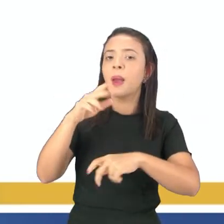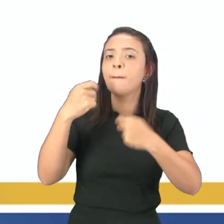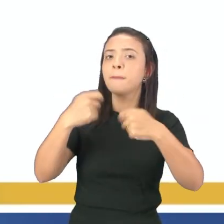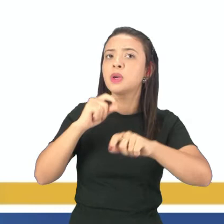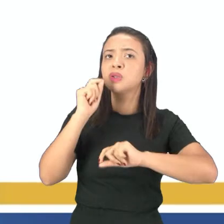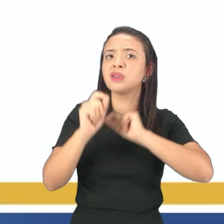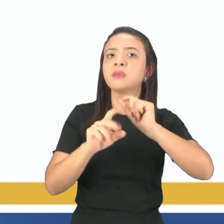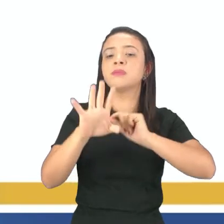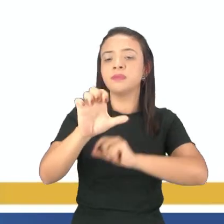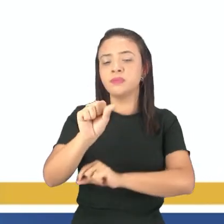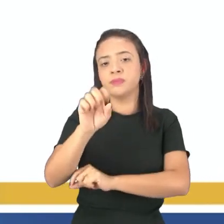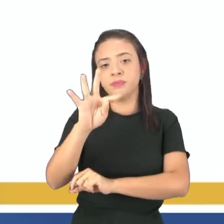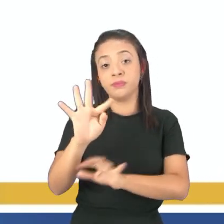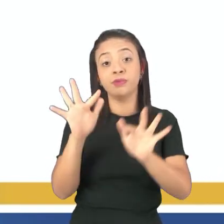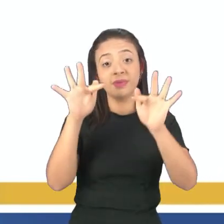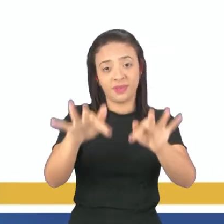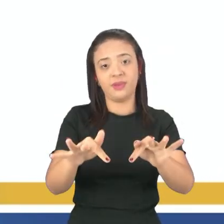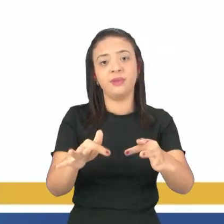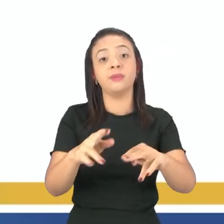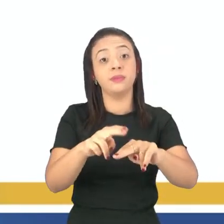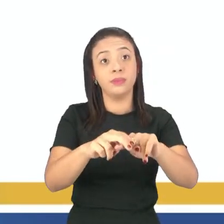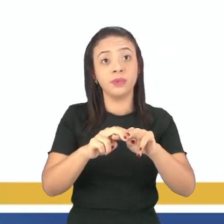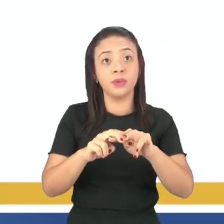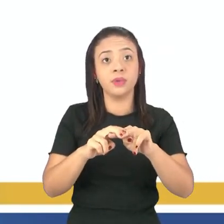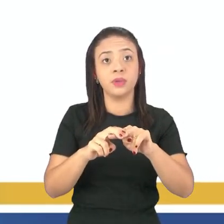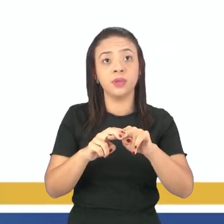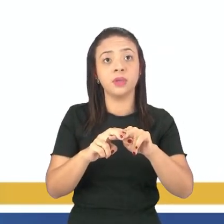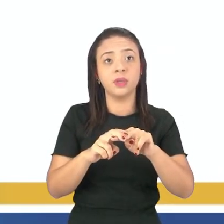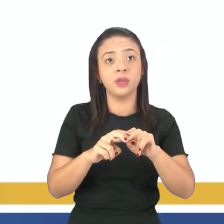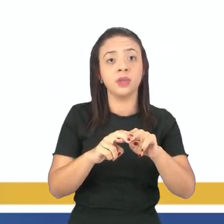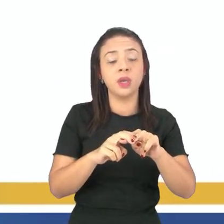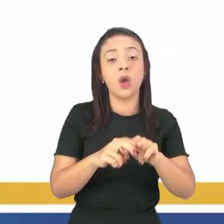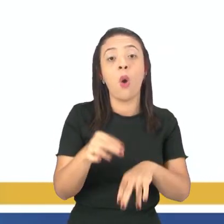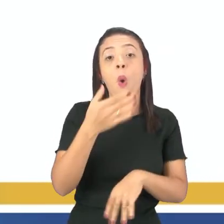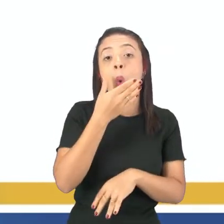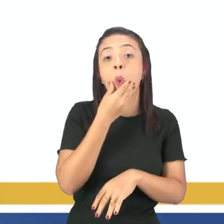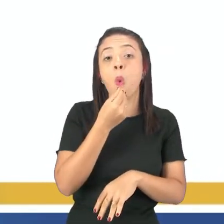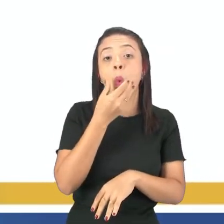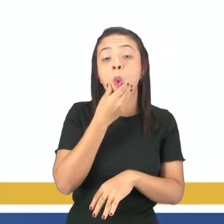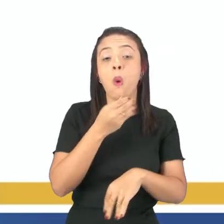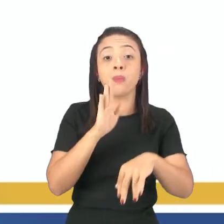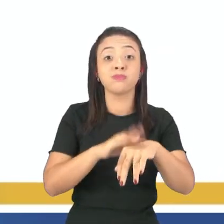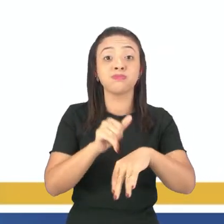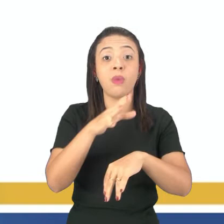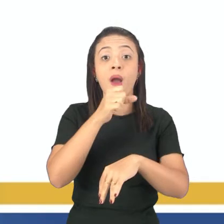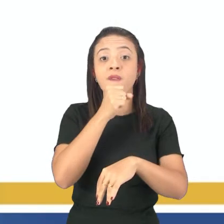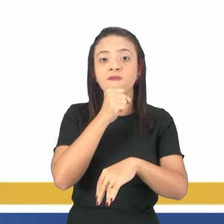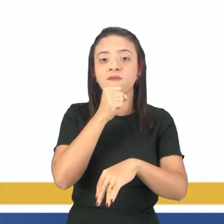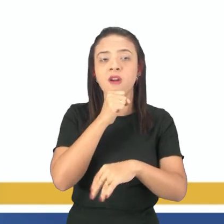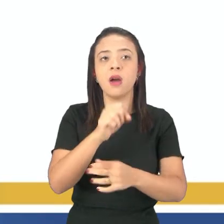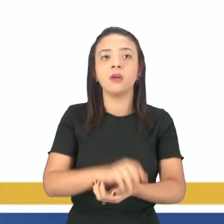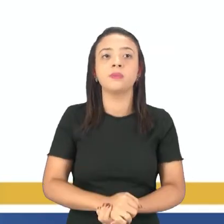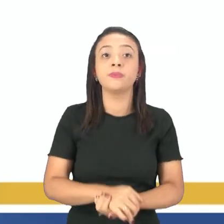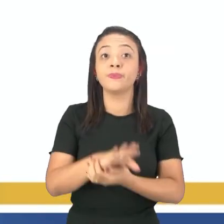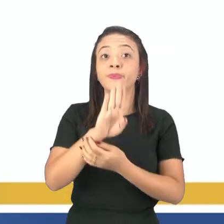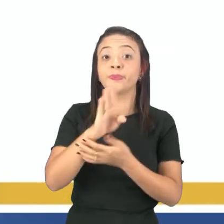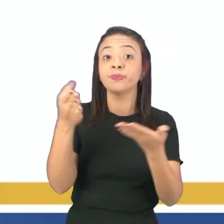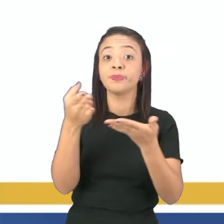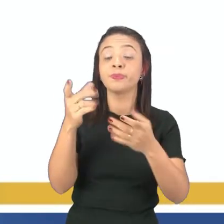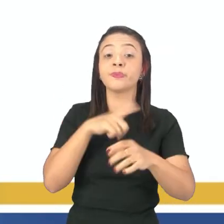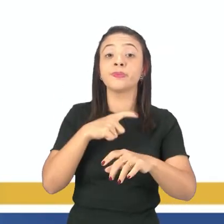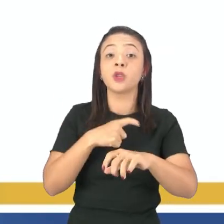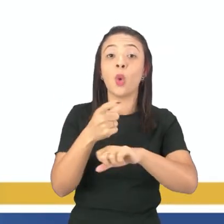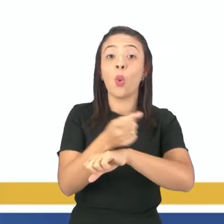o EST no final. Então, the oldest man, o homem mais velho. Letra B. Agora a gente tem um